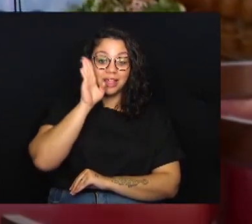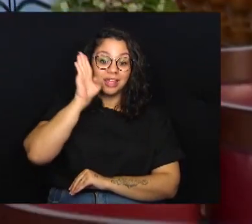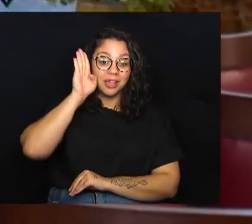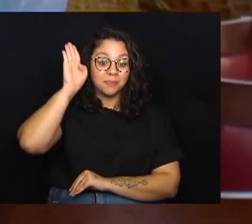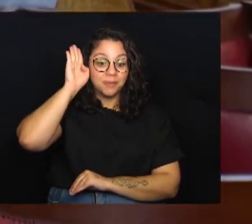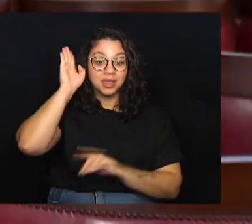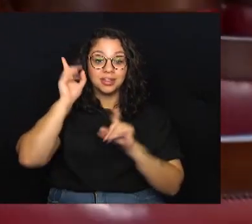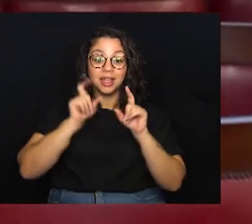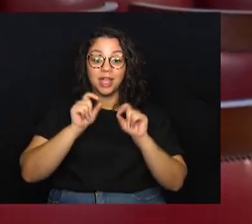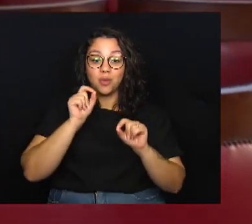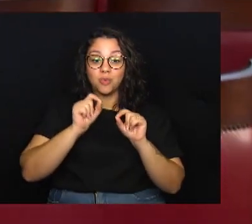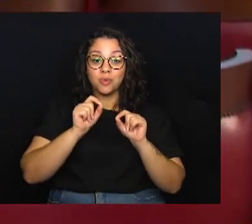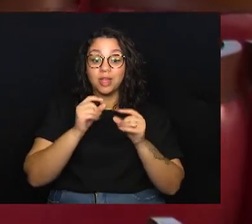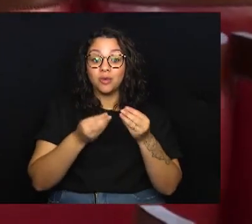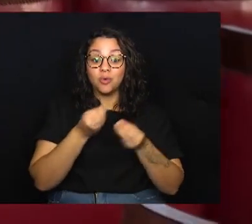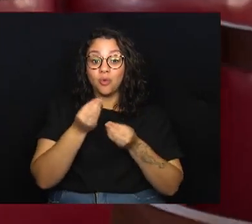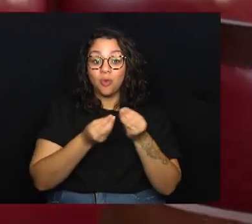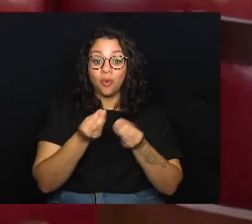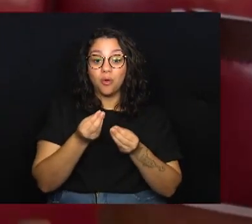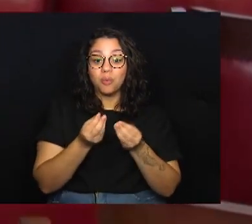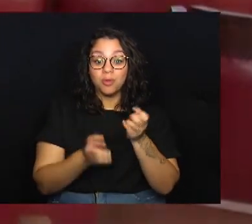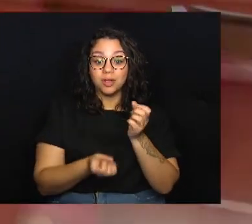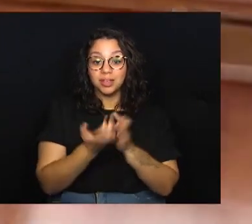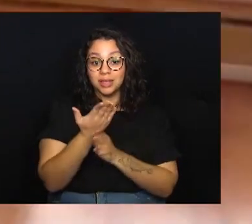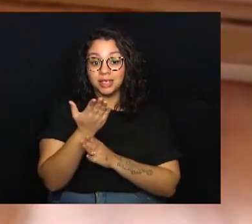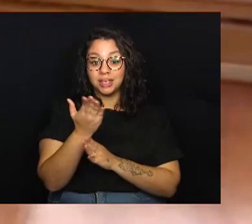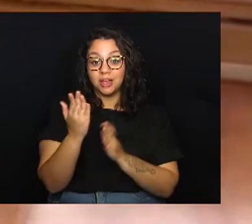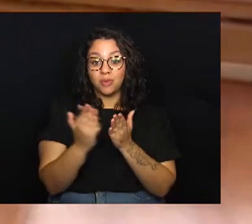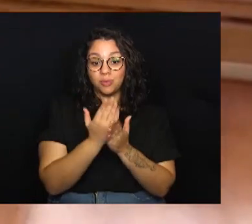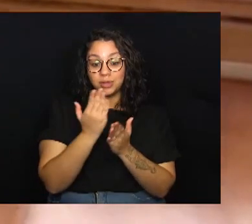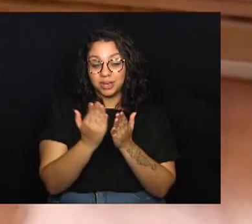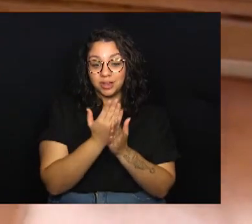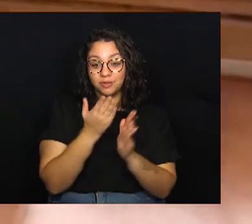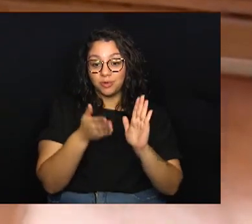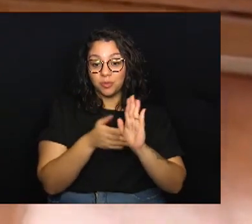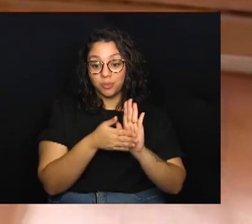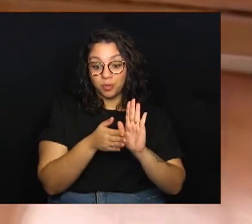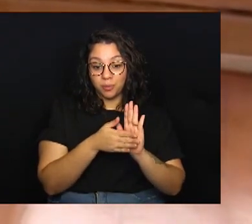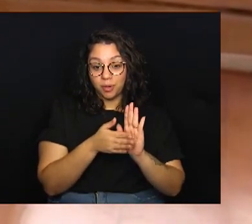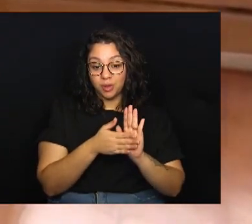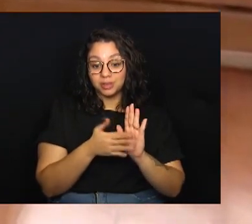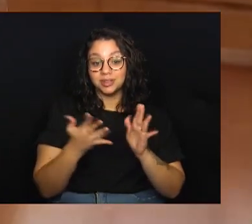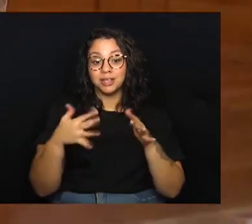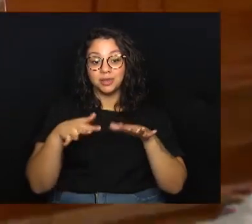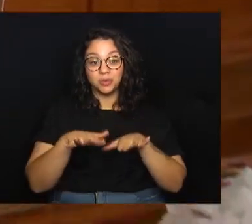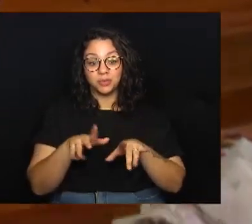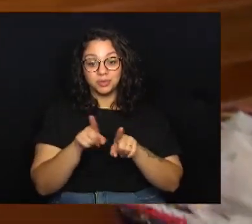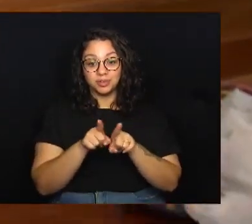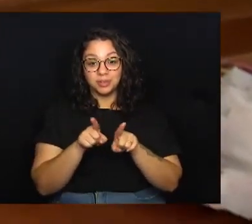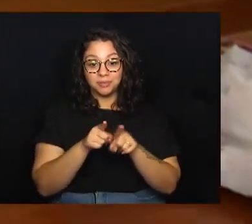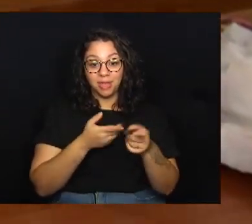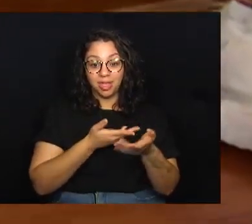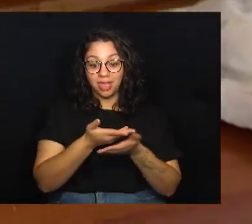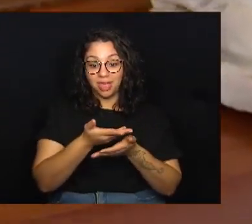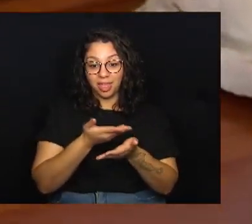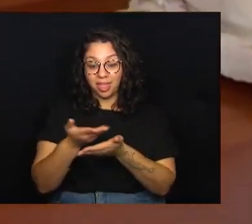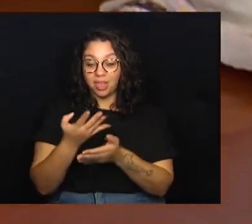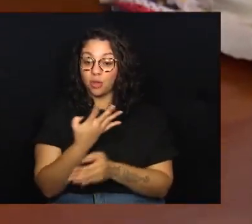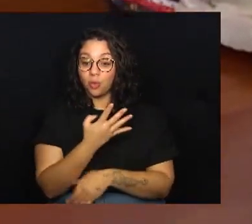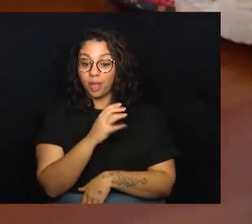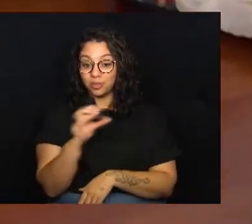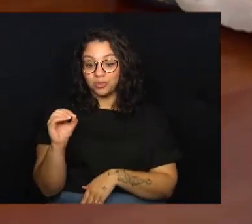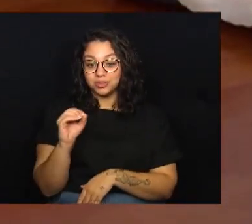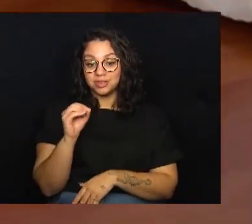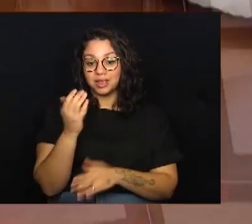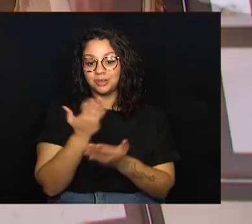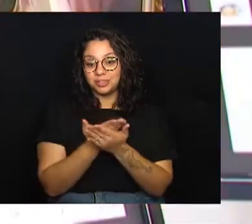Como Nasce um Livro. A proposta tem um perfil inclusivo e envolve cerca de 400